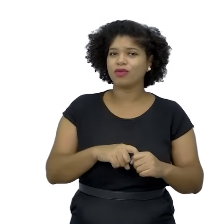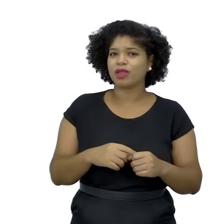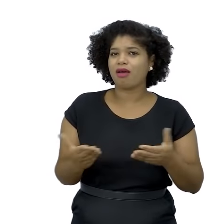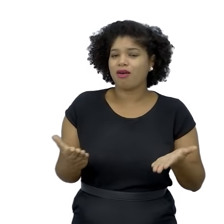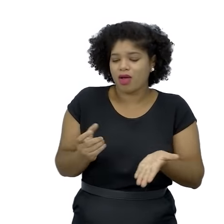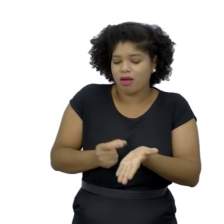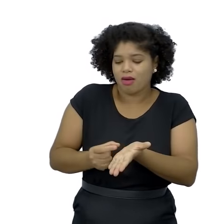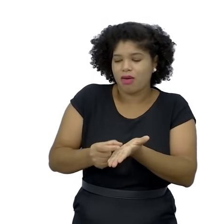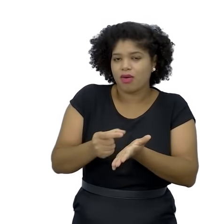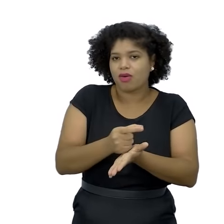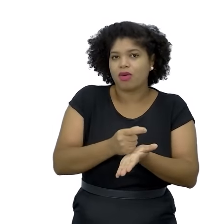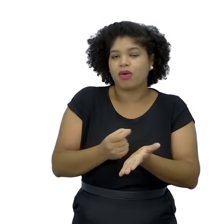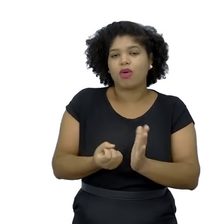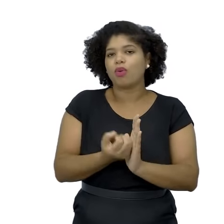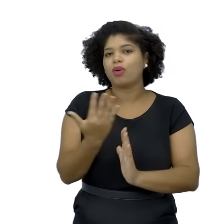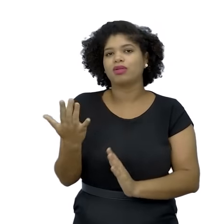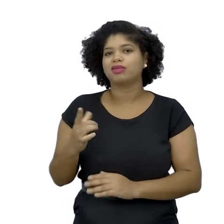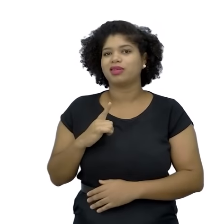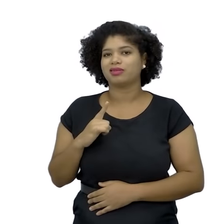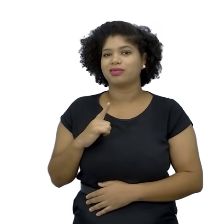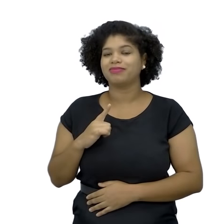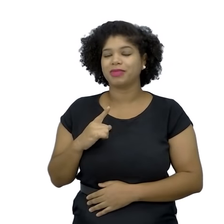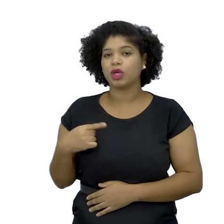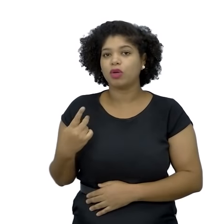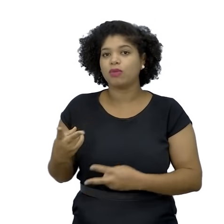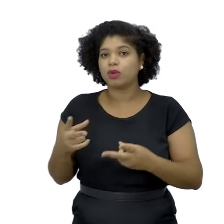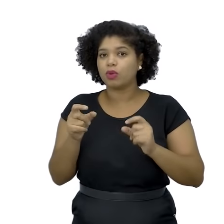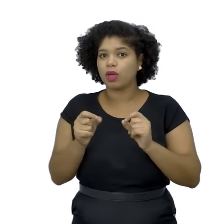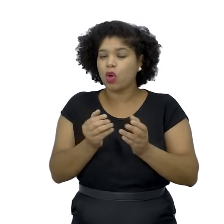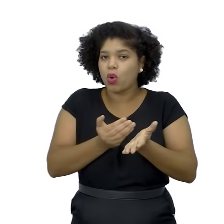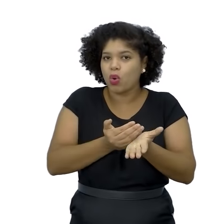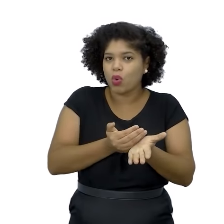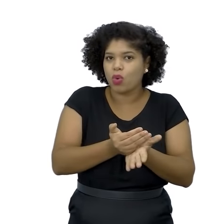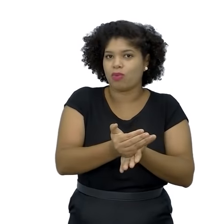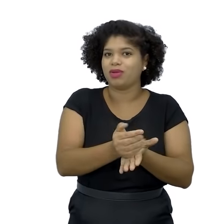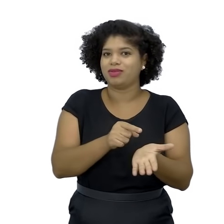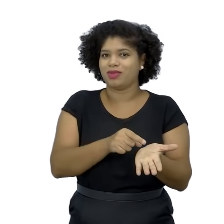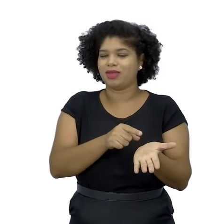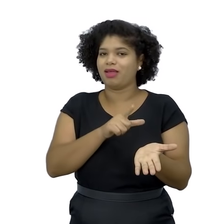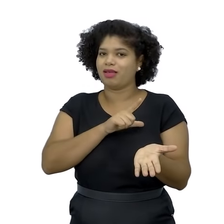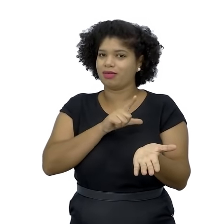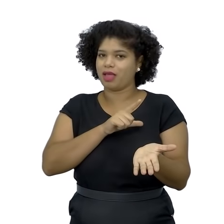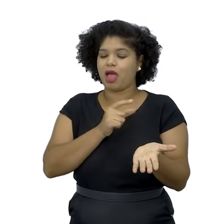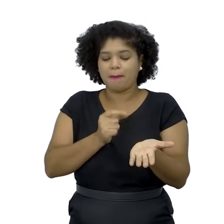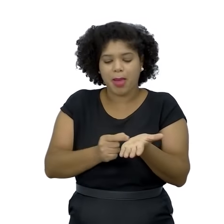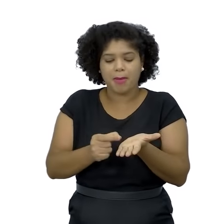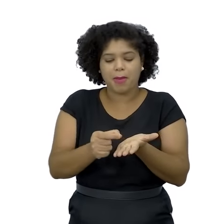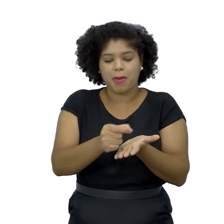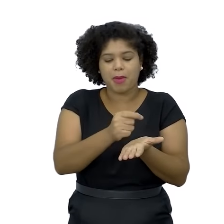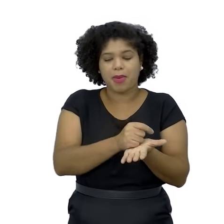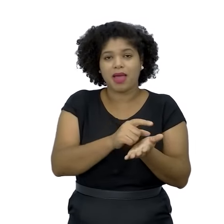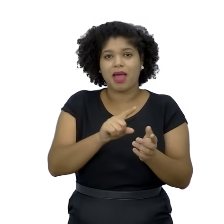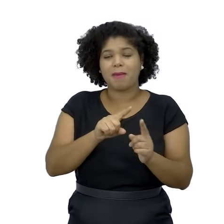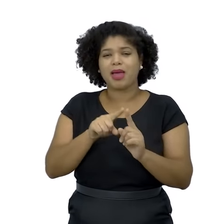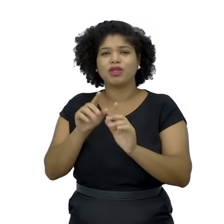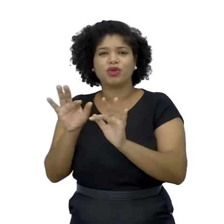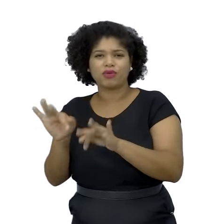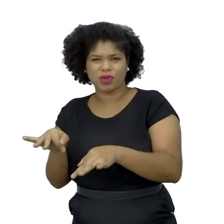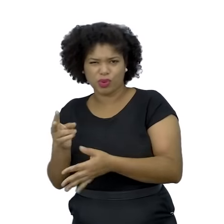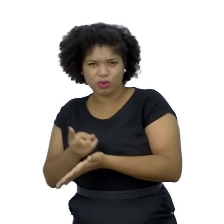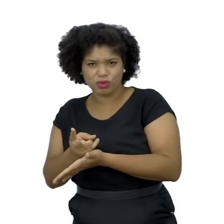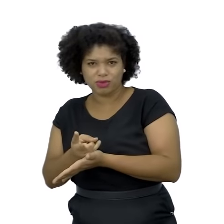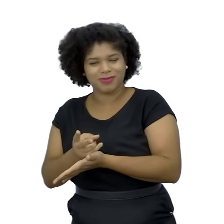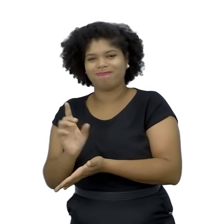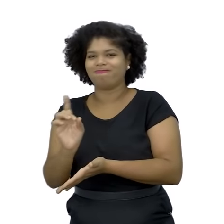que há uma mudança do estado inicial, que né, para o final, né,